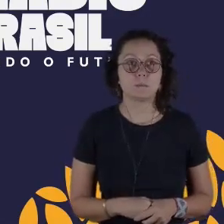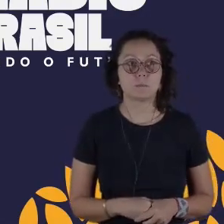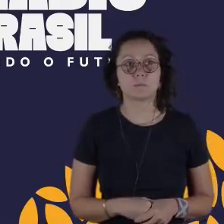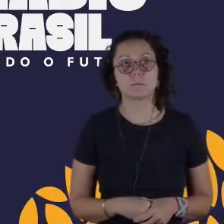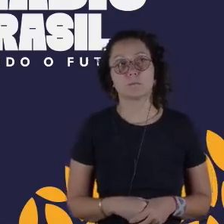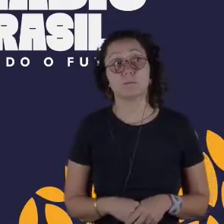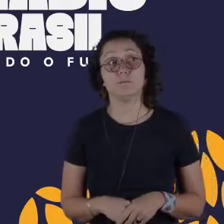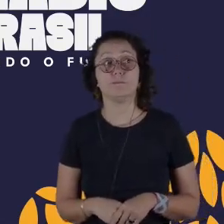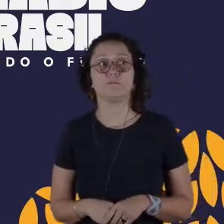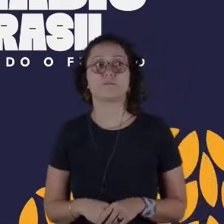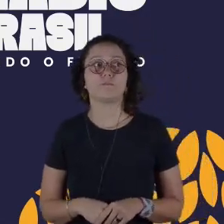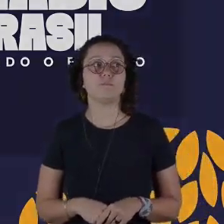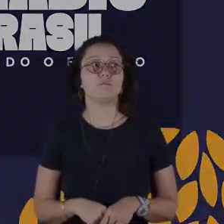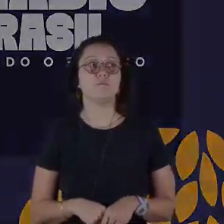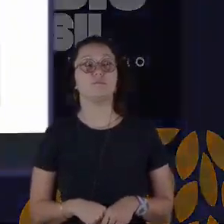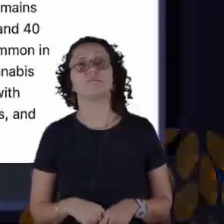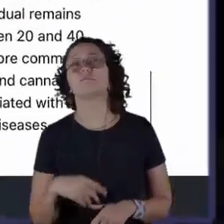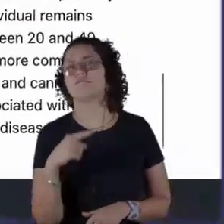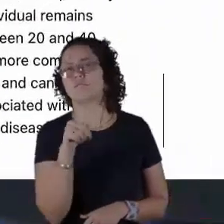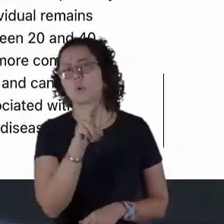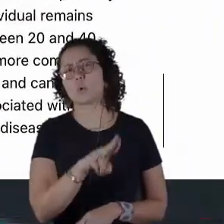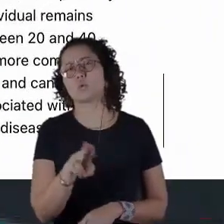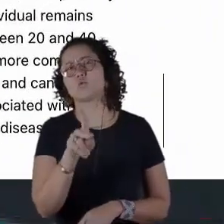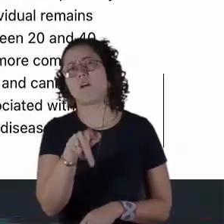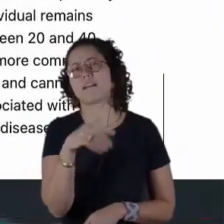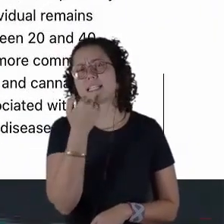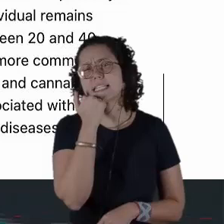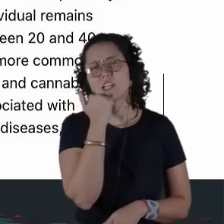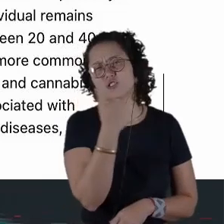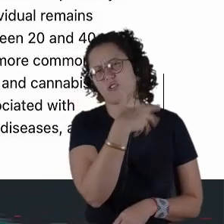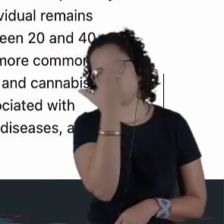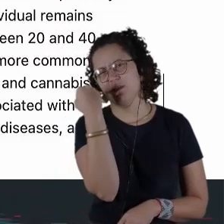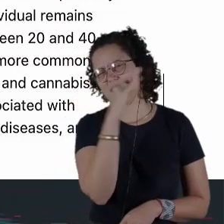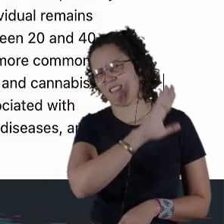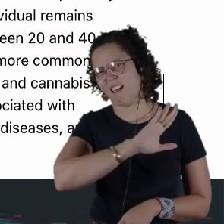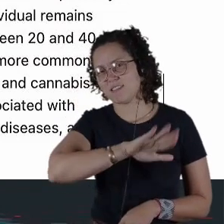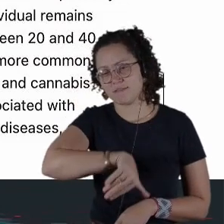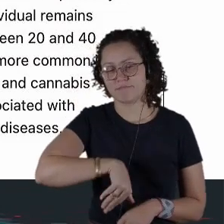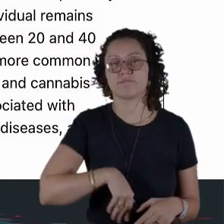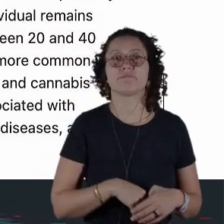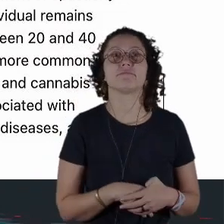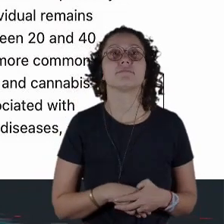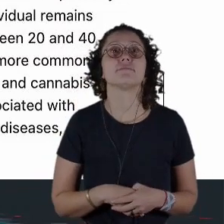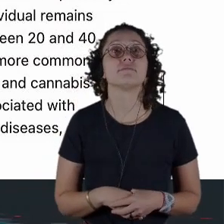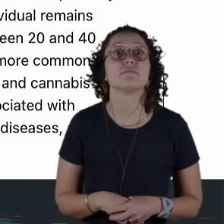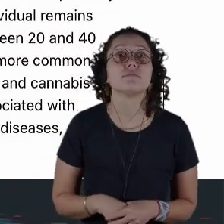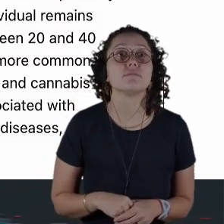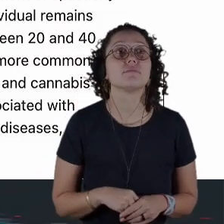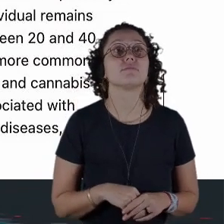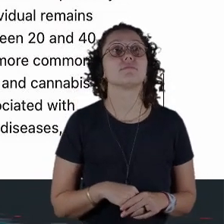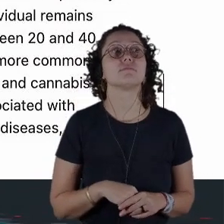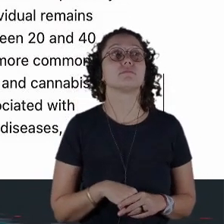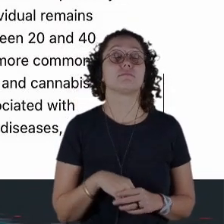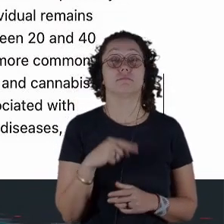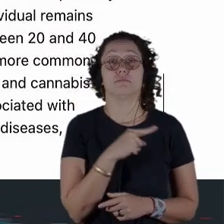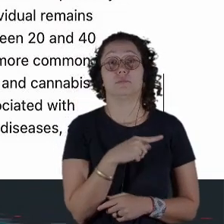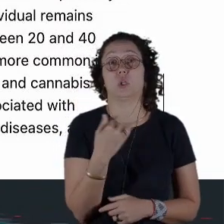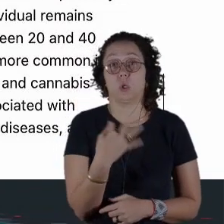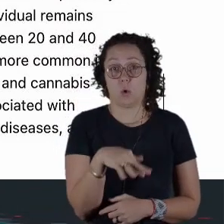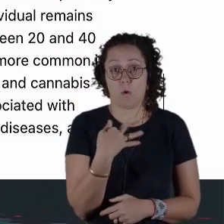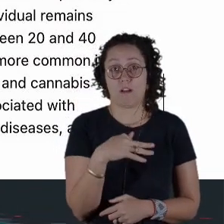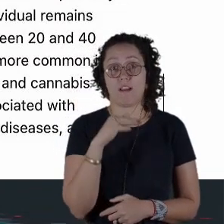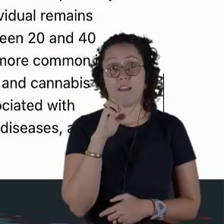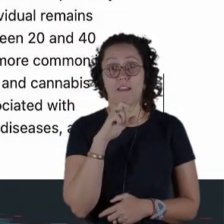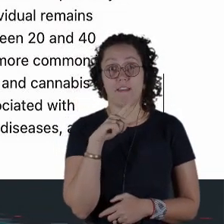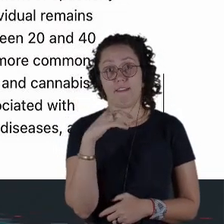Então, esse uso está muito científico, esquece. E espasticidade é dor. Esclerose